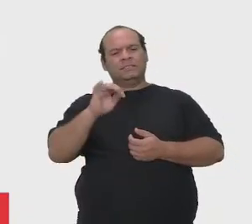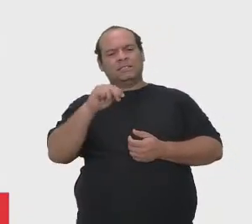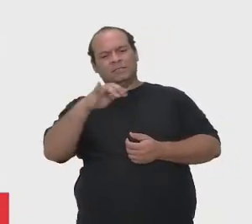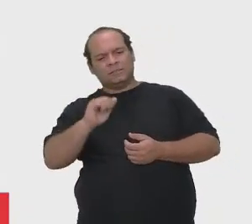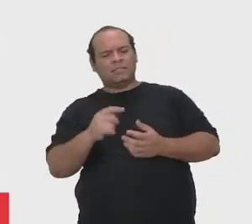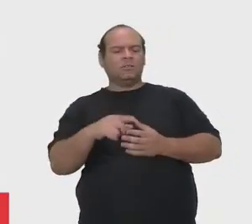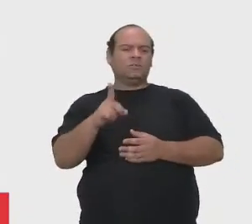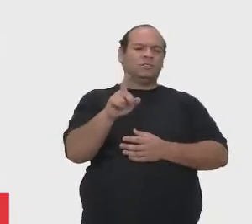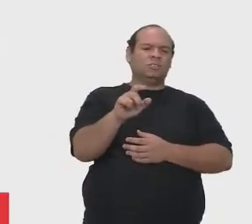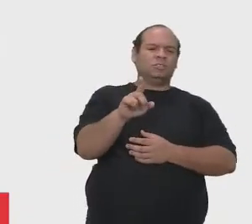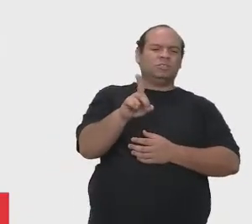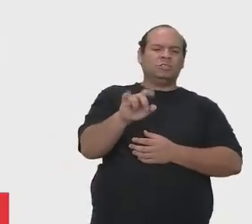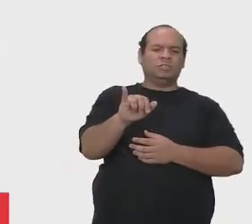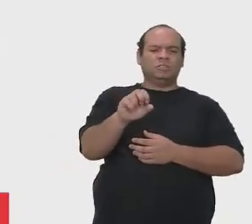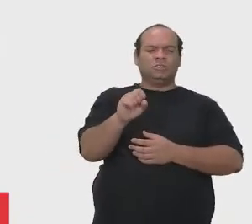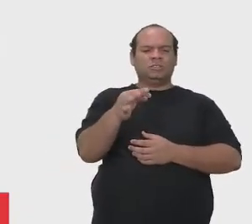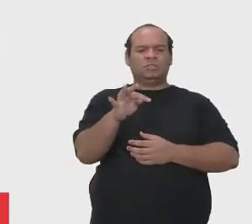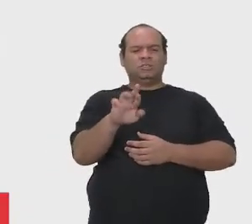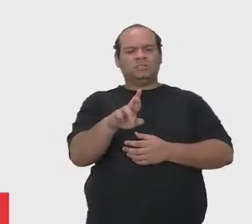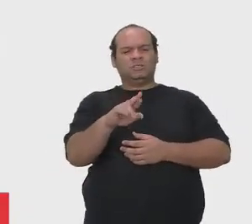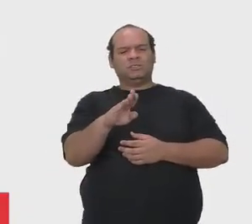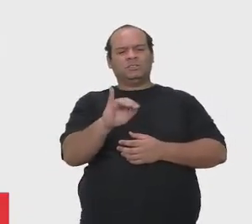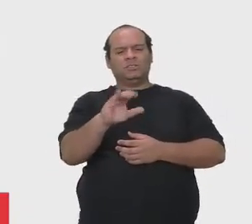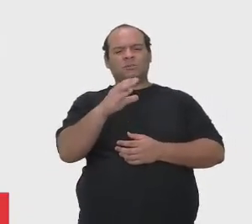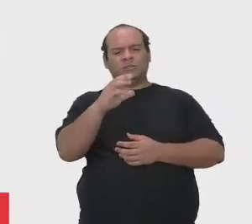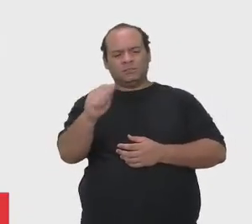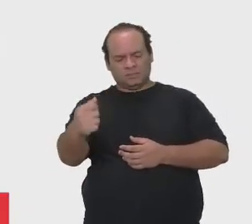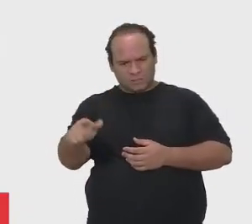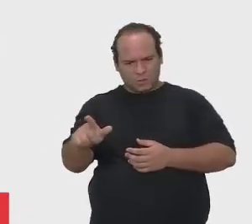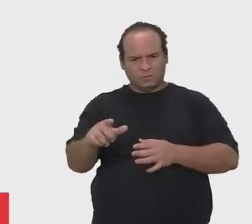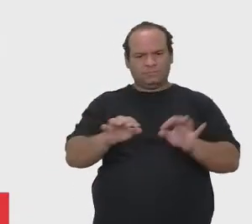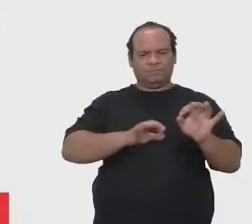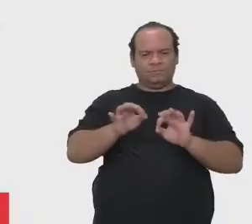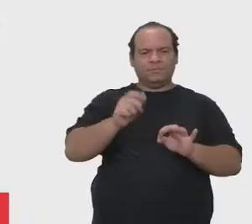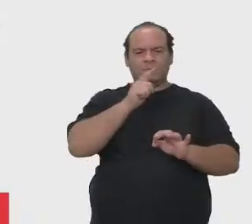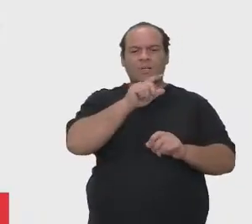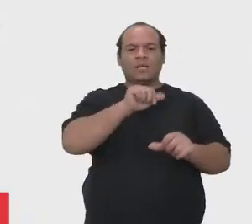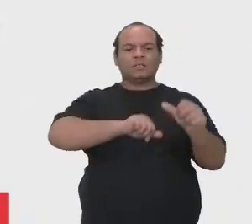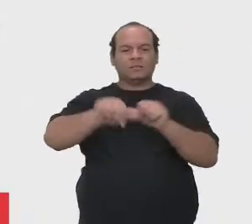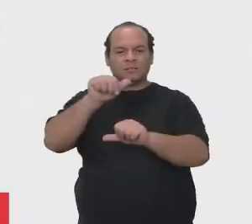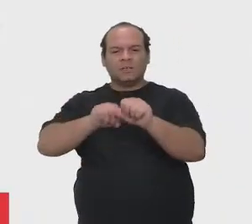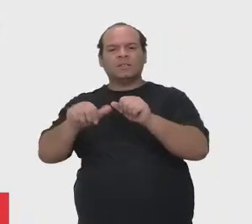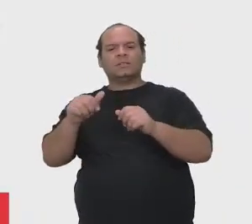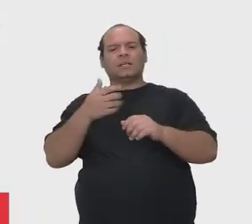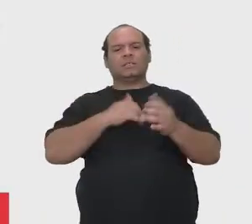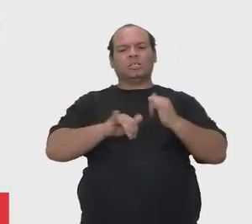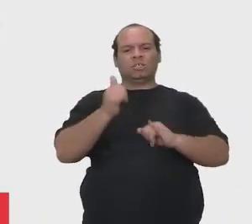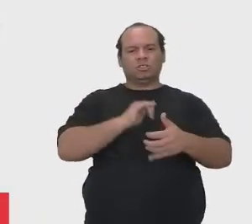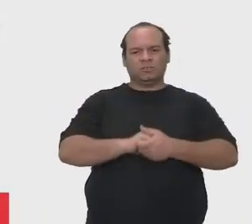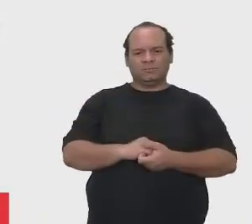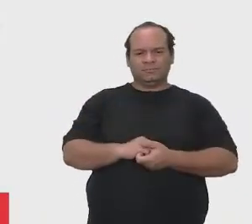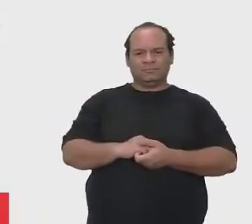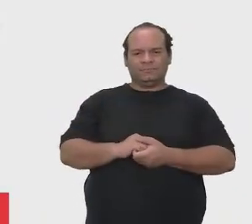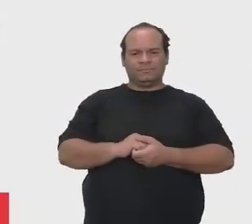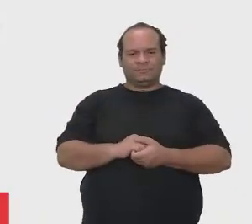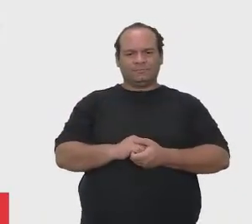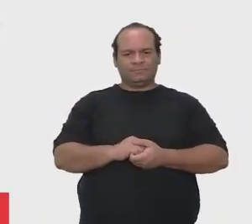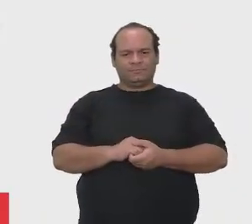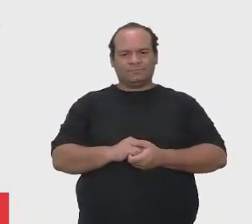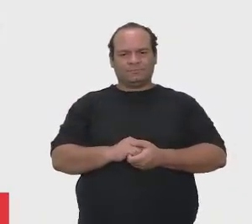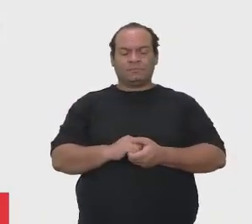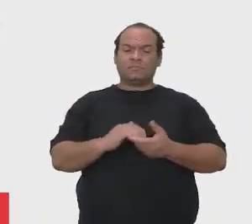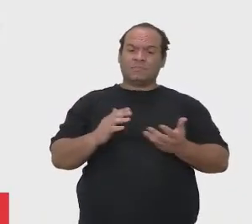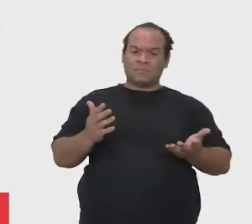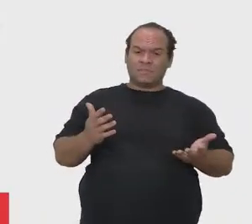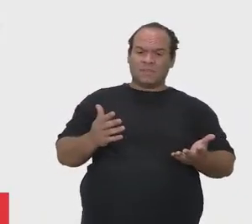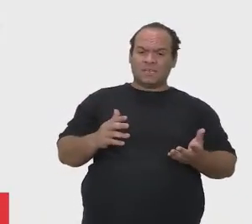as usinas eólicas, que é onde a gente faz a conversão da energia, que é aquele tema que eu abordei, tipo, a